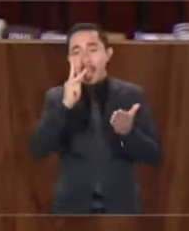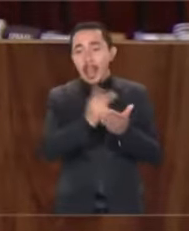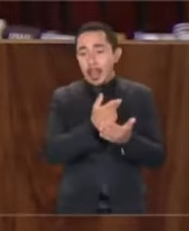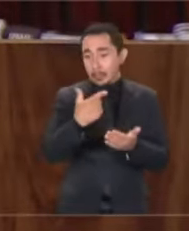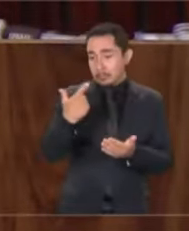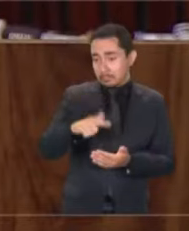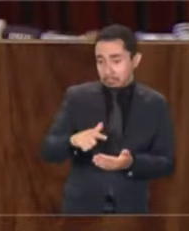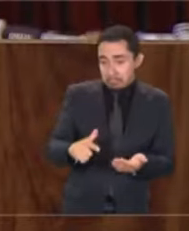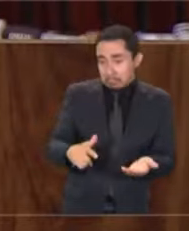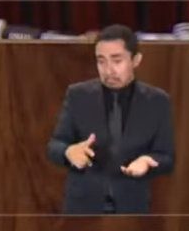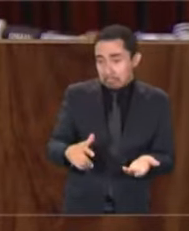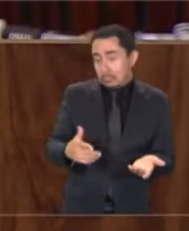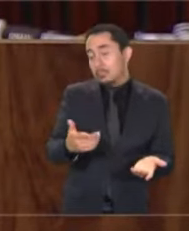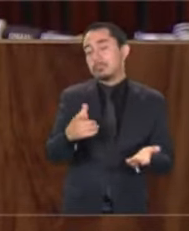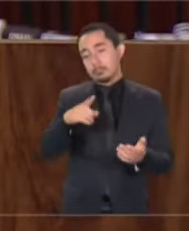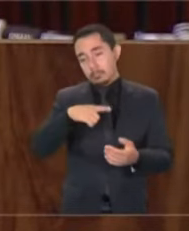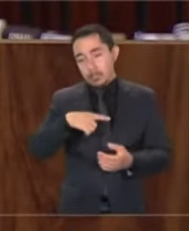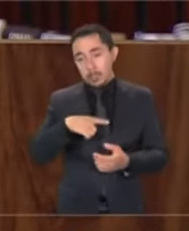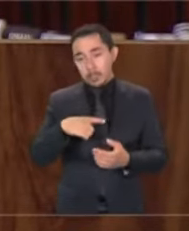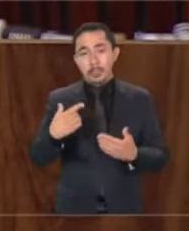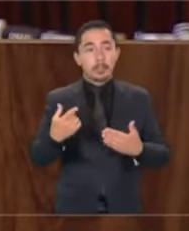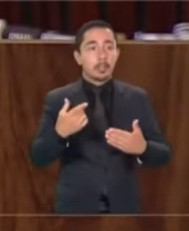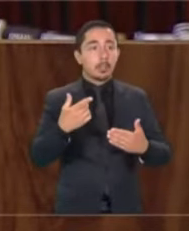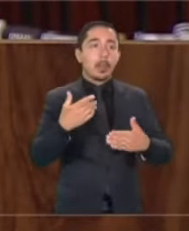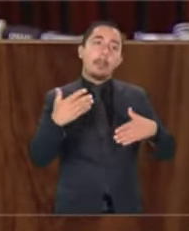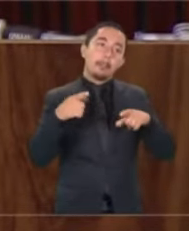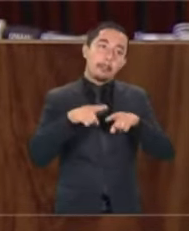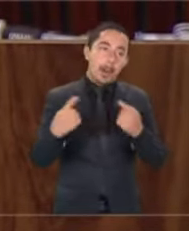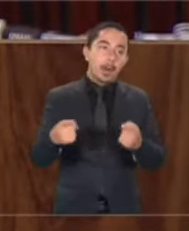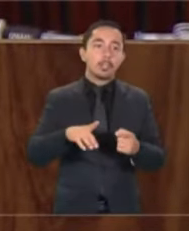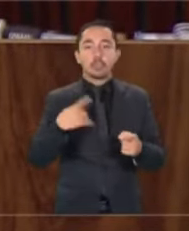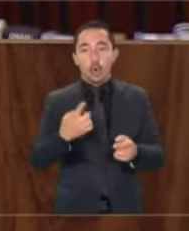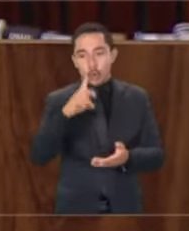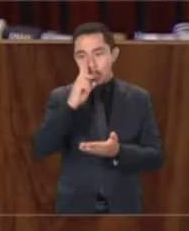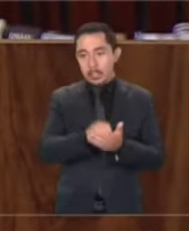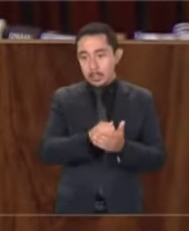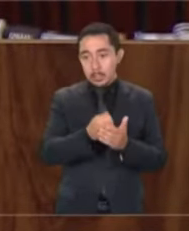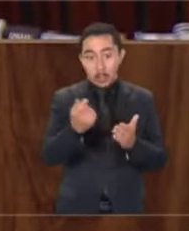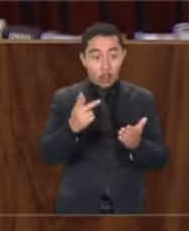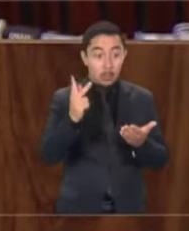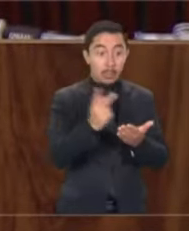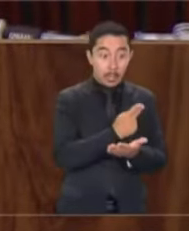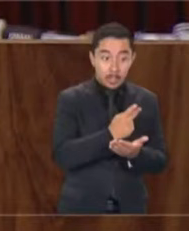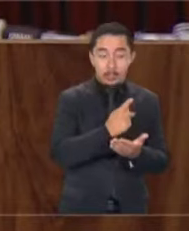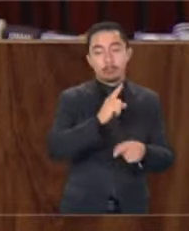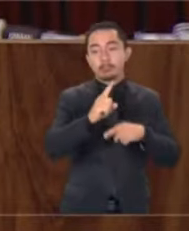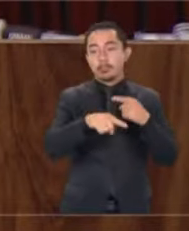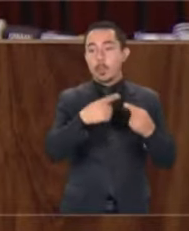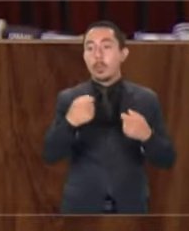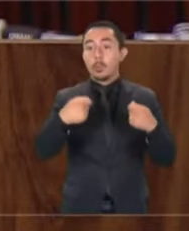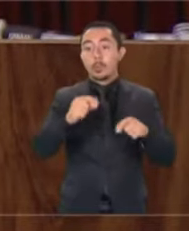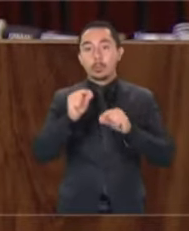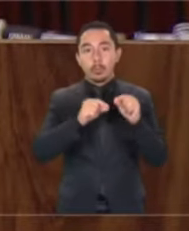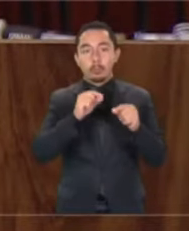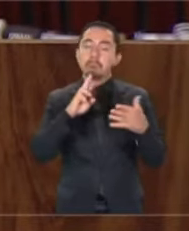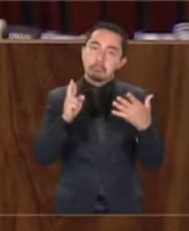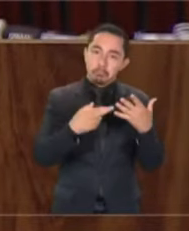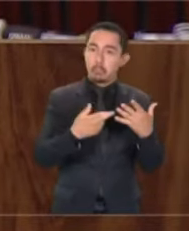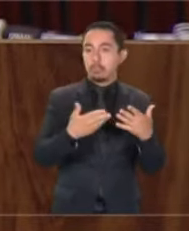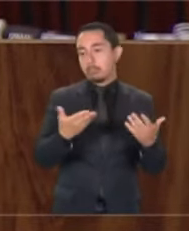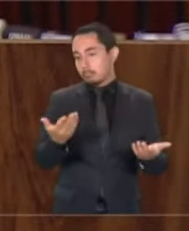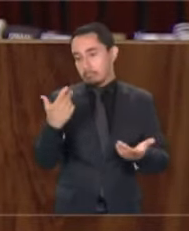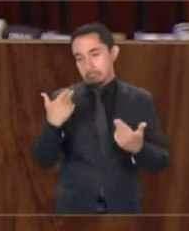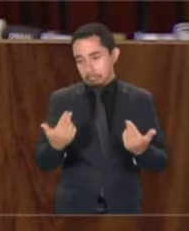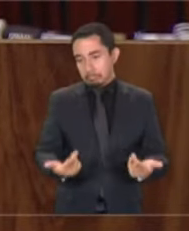nossos erros são corrigíveis mediante recursos, que são, quando são, então, reapreciados.